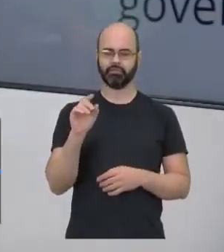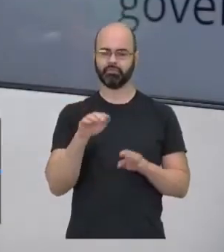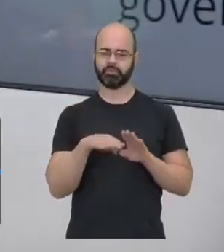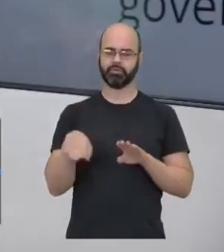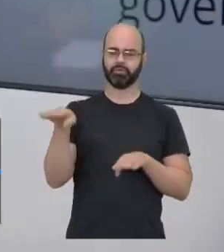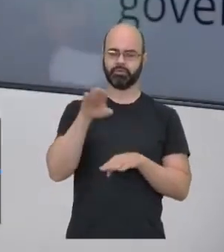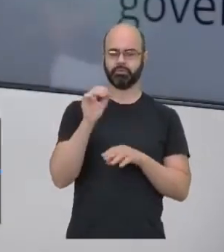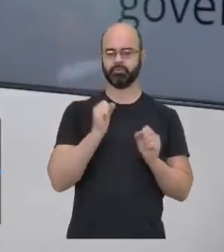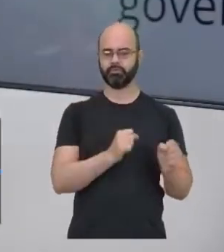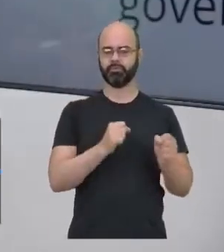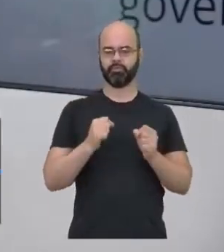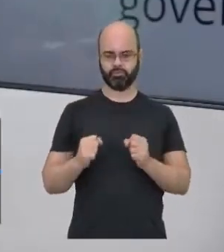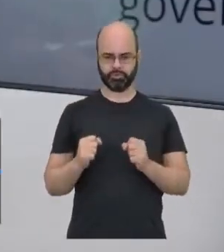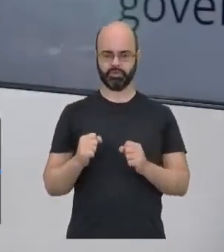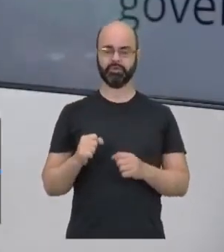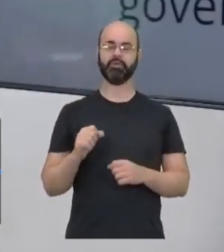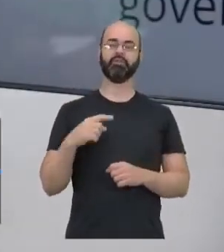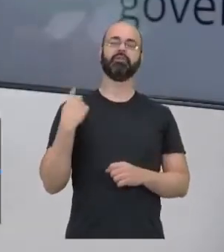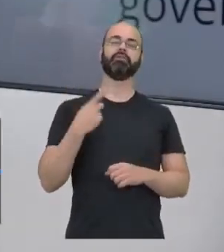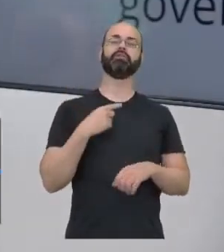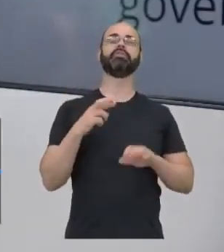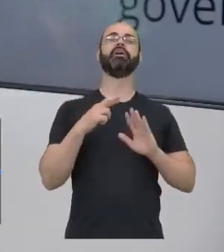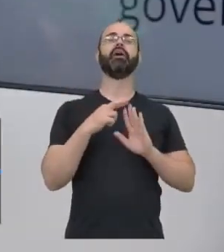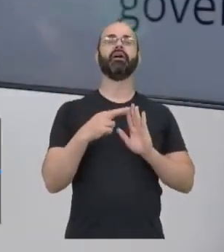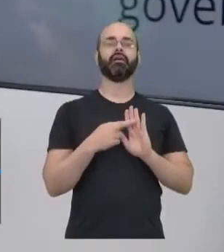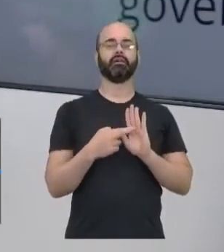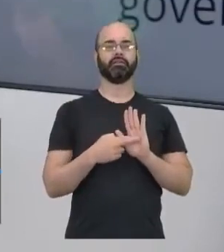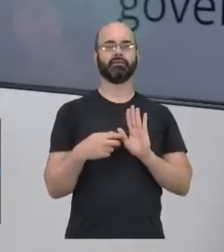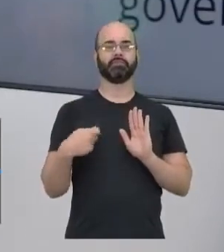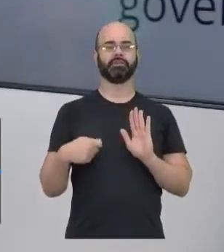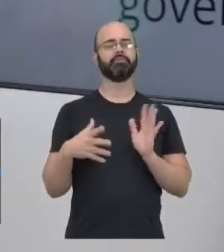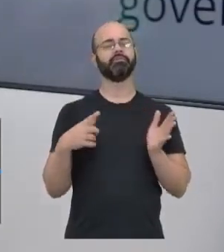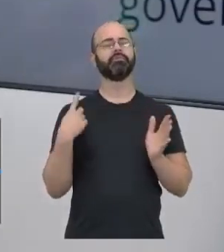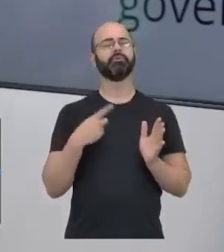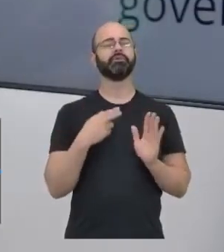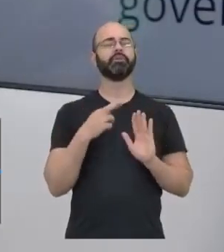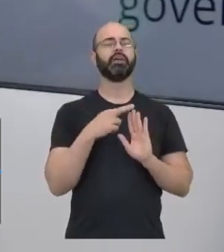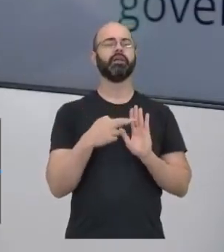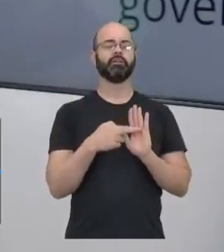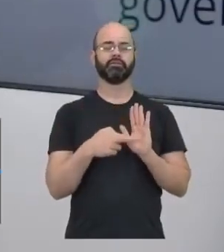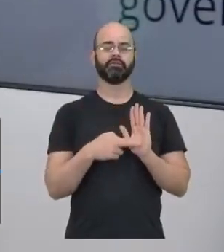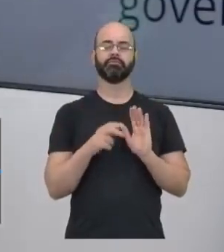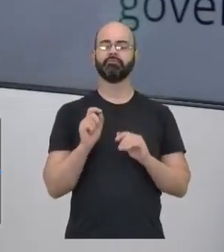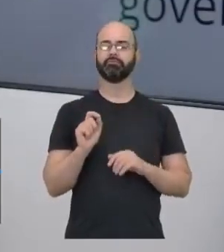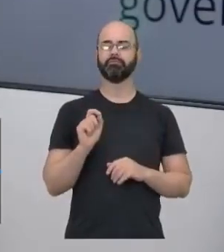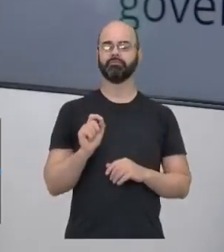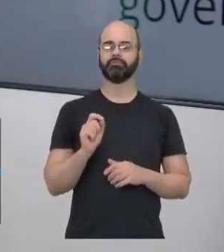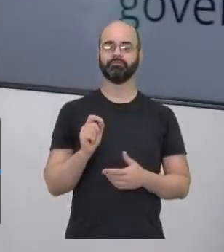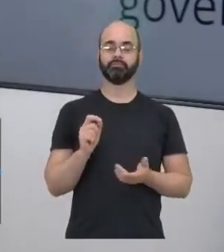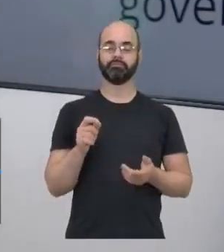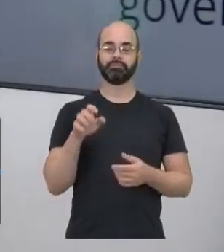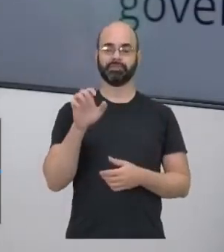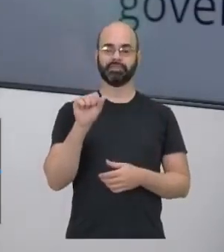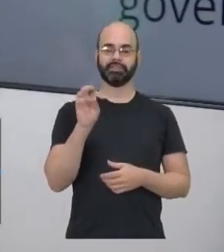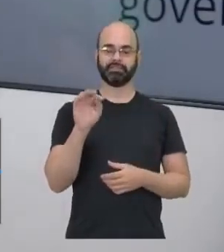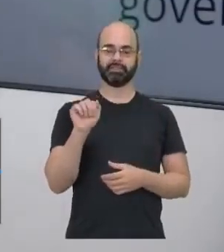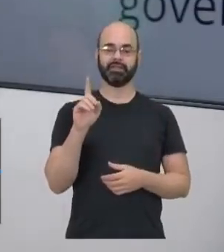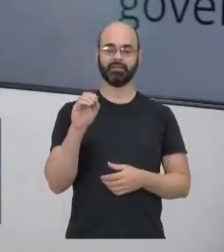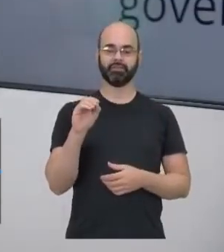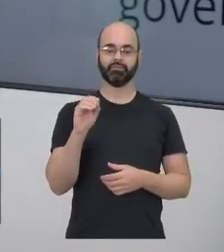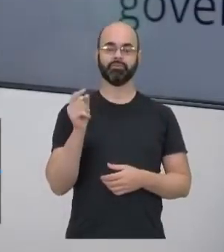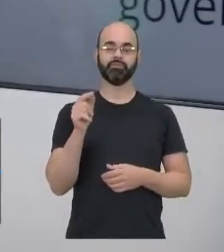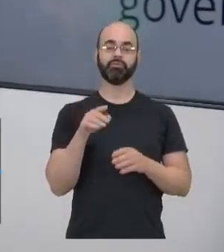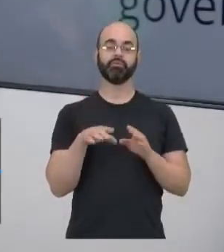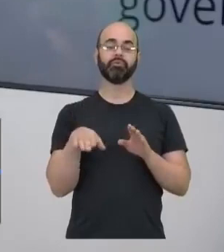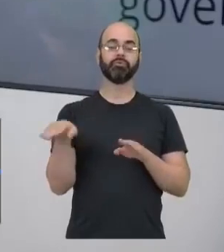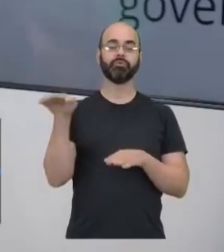poder, nós precisamos de algumas regras. E quais são as nossas regras? Qual é a regra máxima deste Estado com letra maiúscula? É